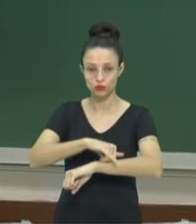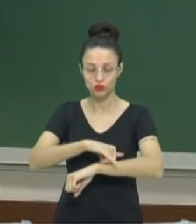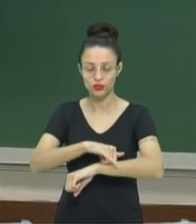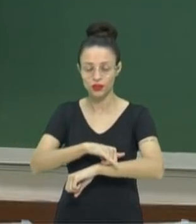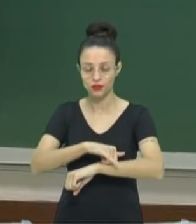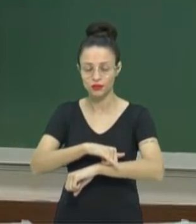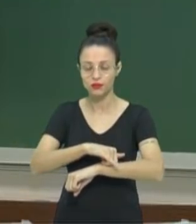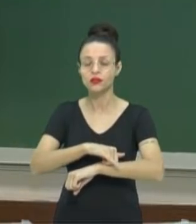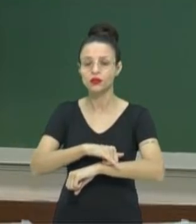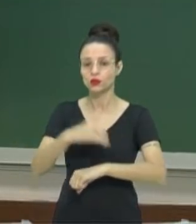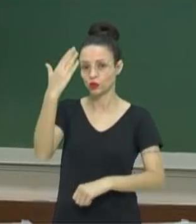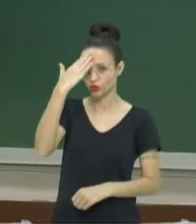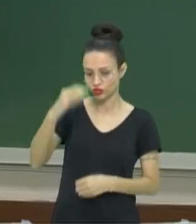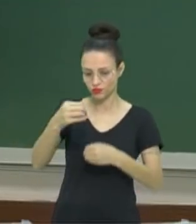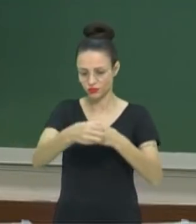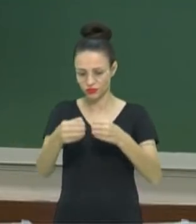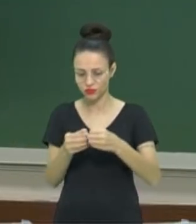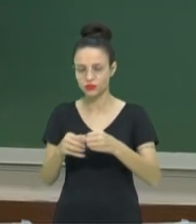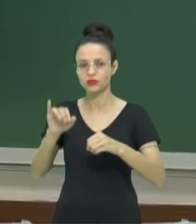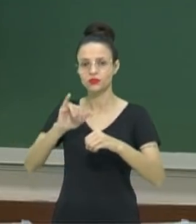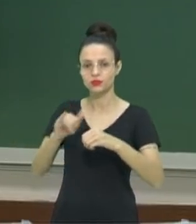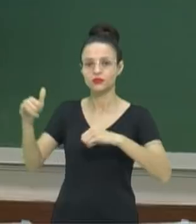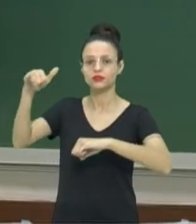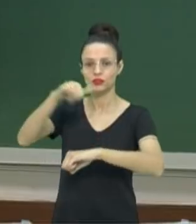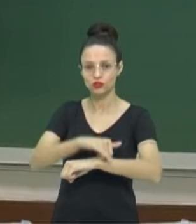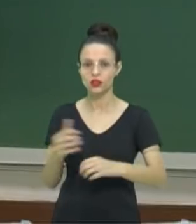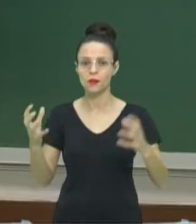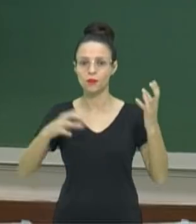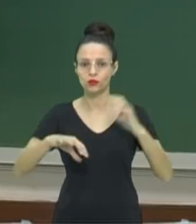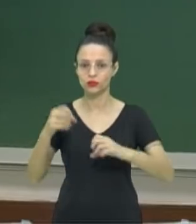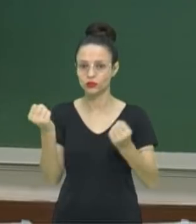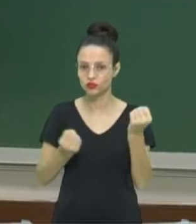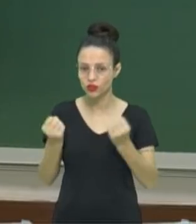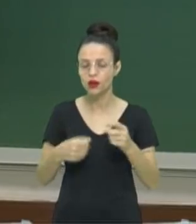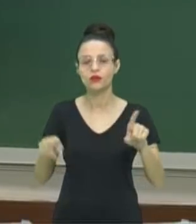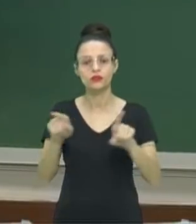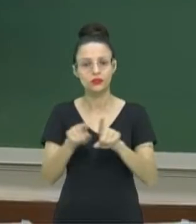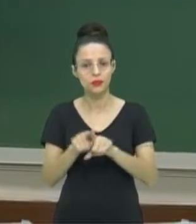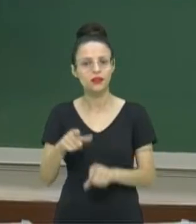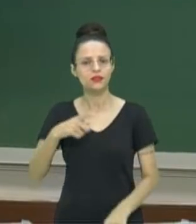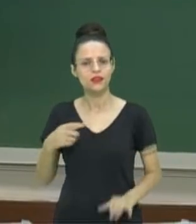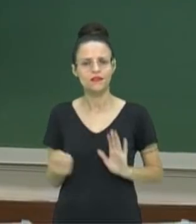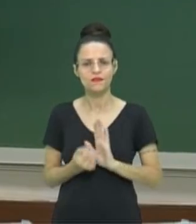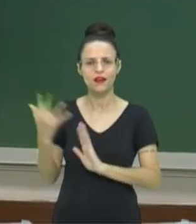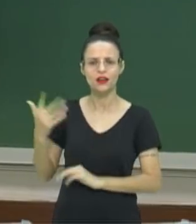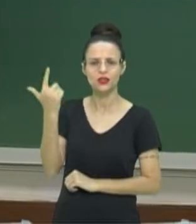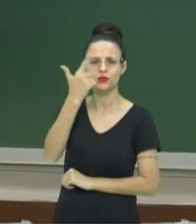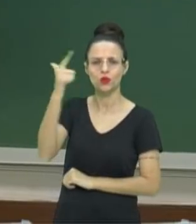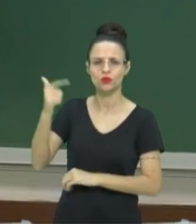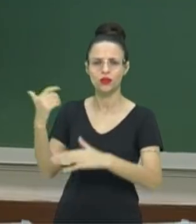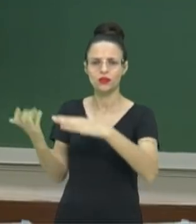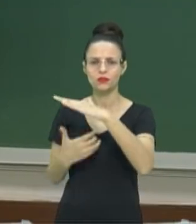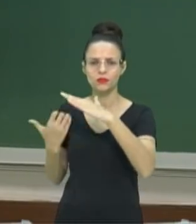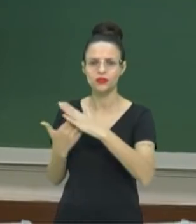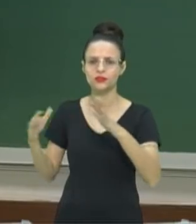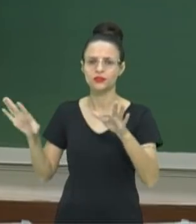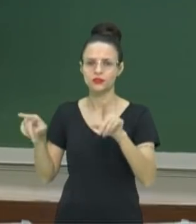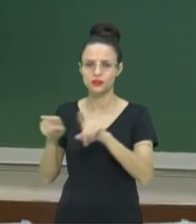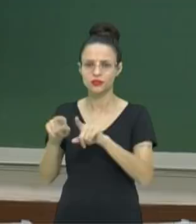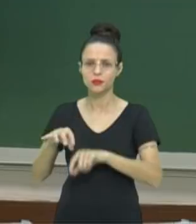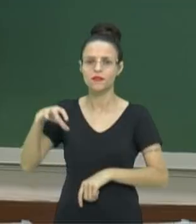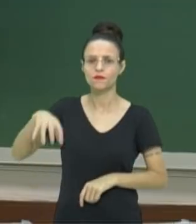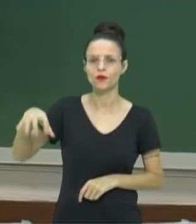ter várias montadoras ali de veículos e junto com as montadoras a gente tem várias outras empresas que acabam se